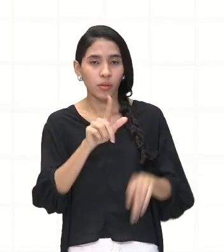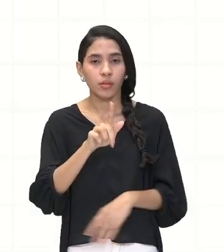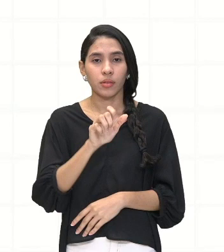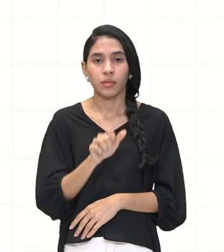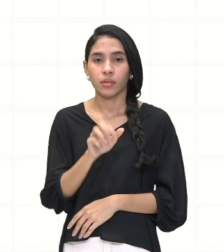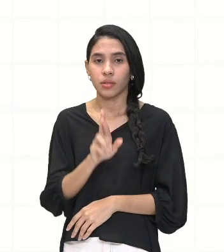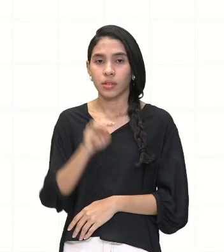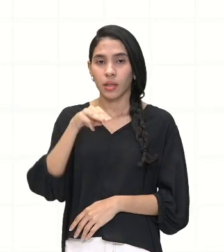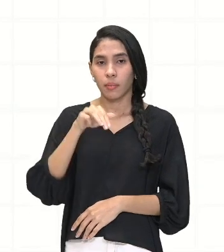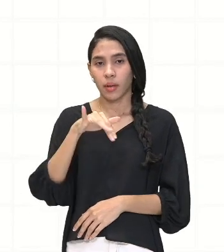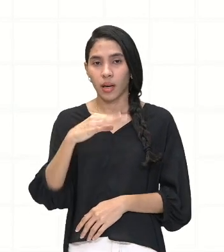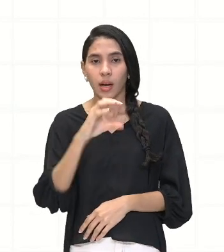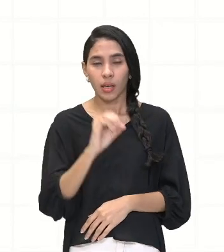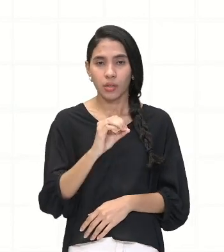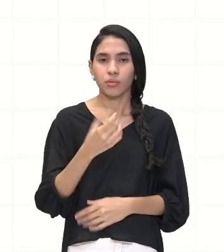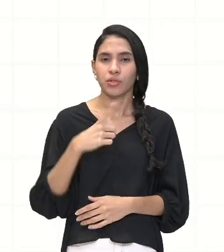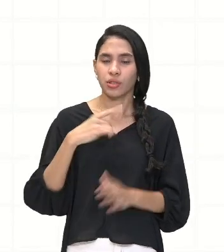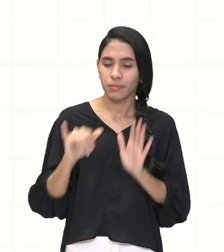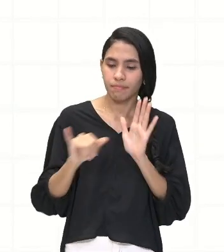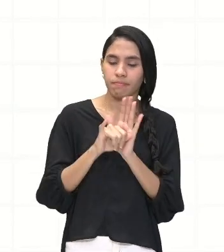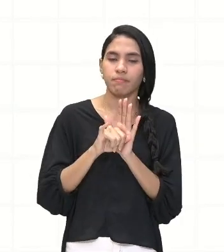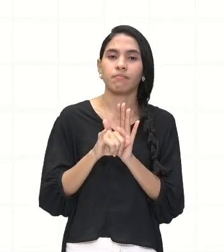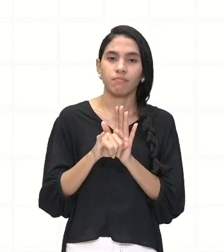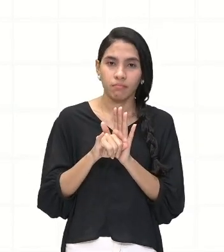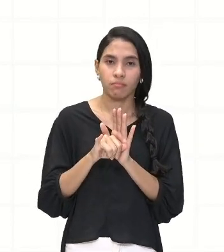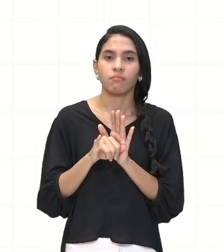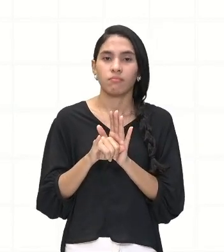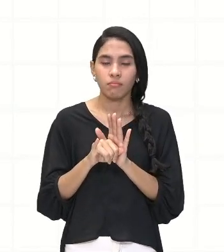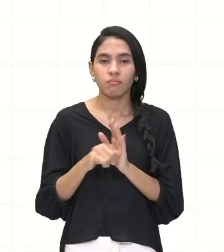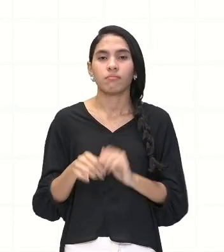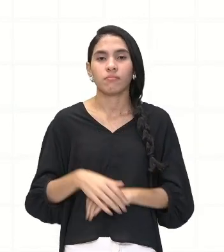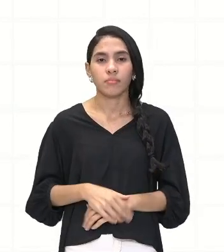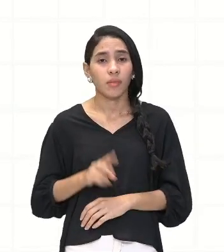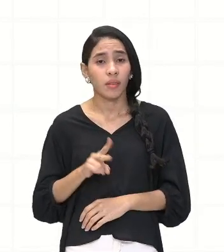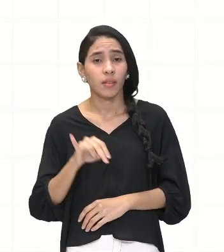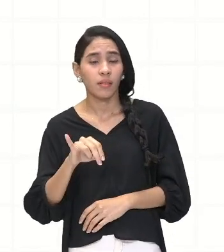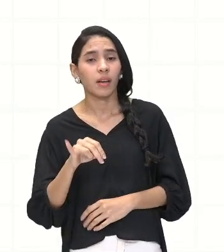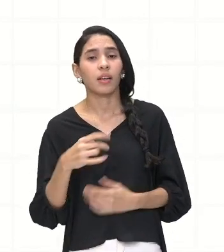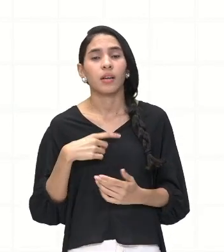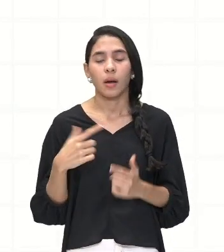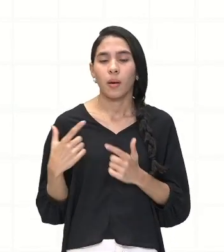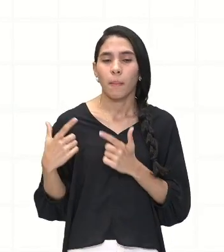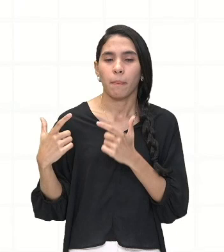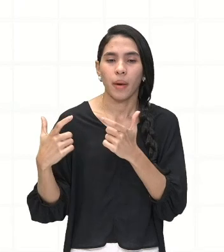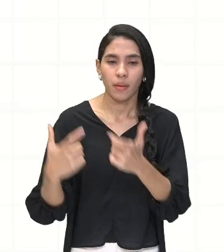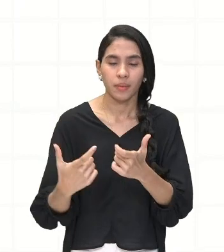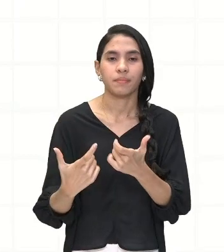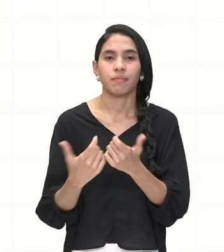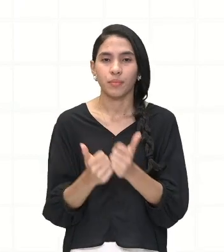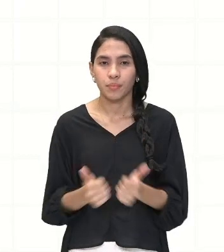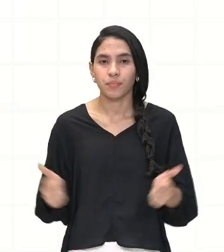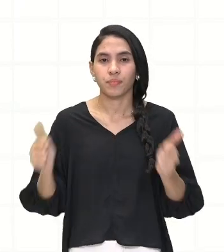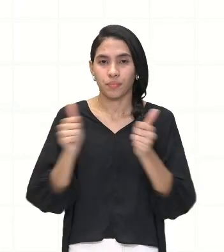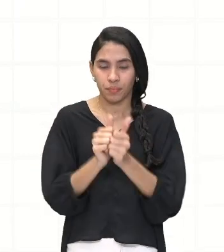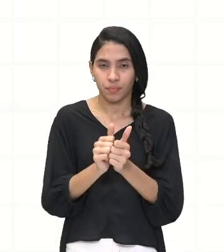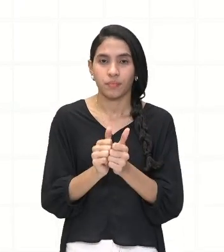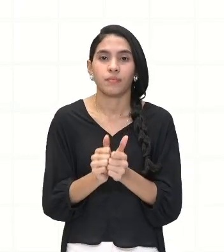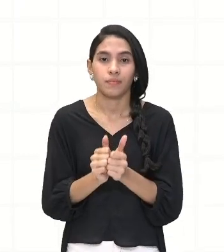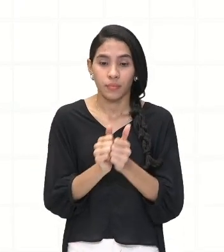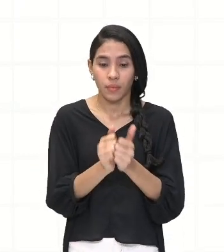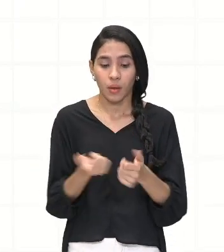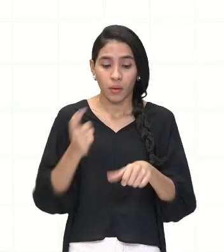se identificavam nacionalmente. Então, eles vão lutar para se unir. E essa união, ela